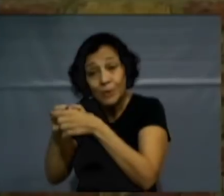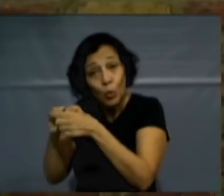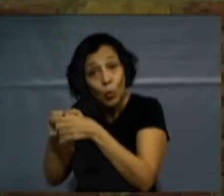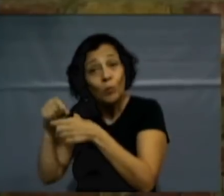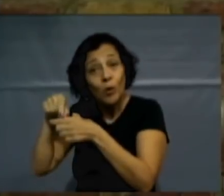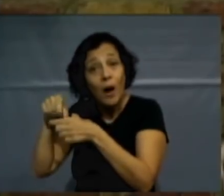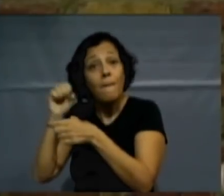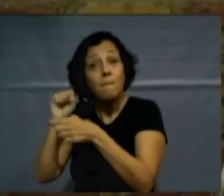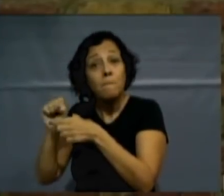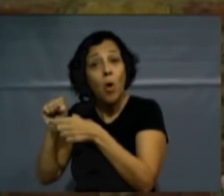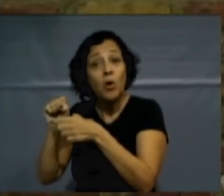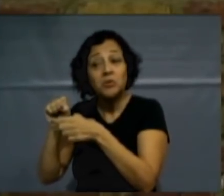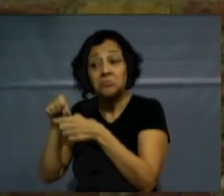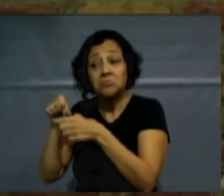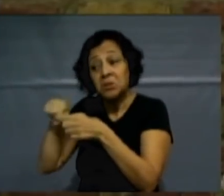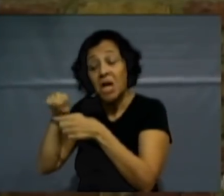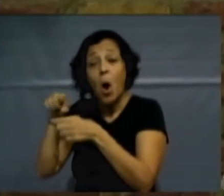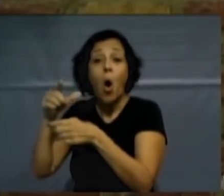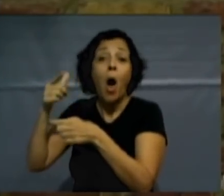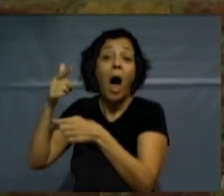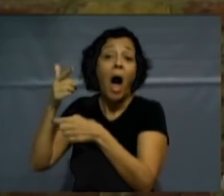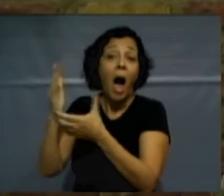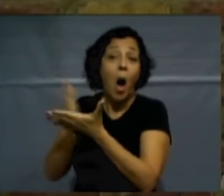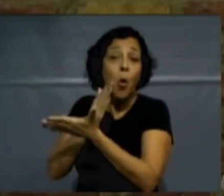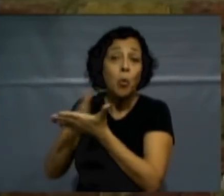alguns podem até nem saber.